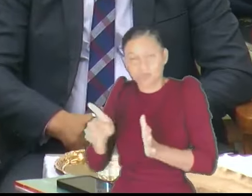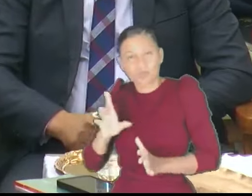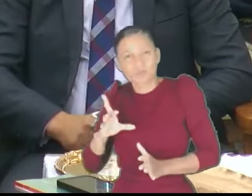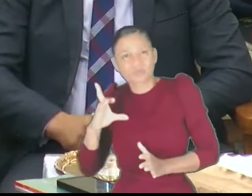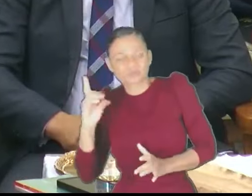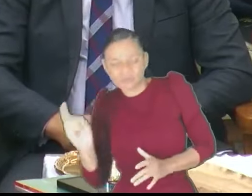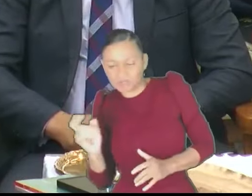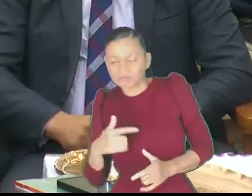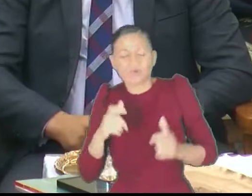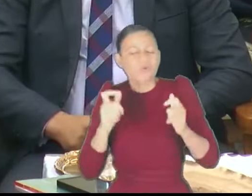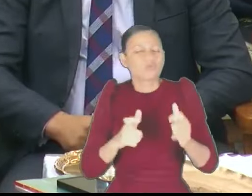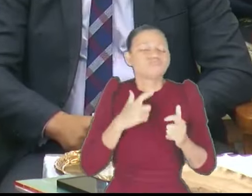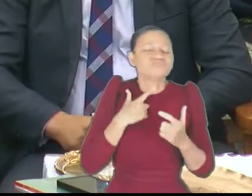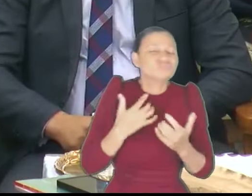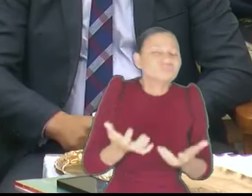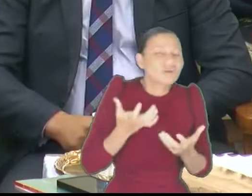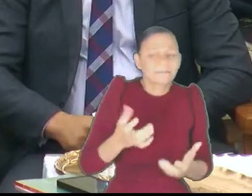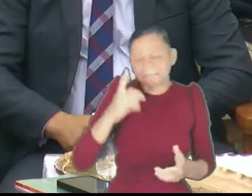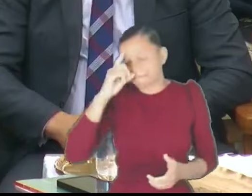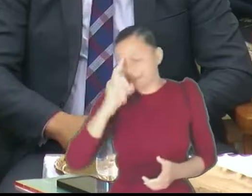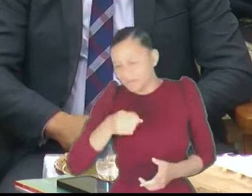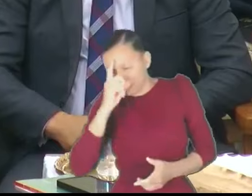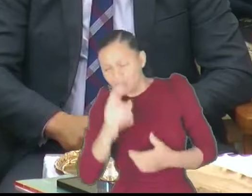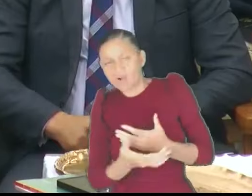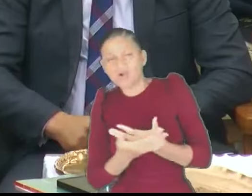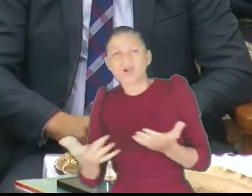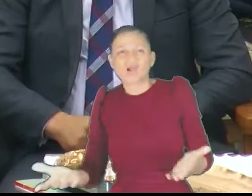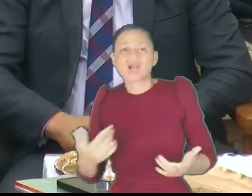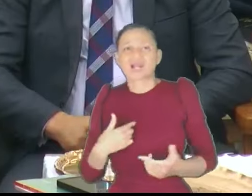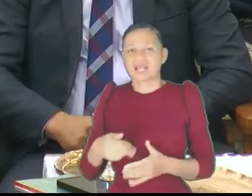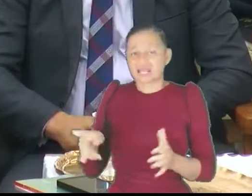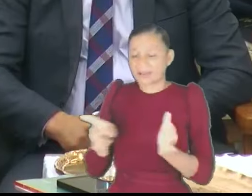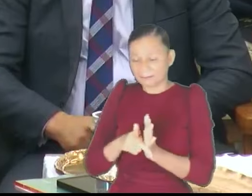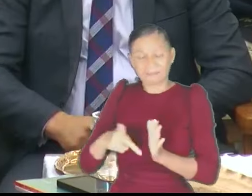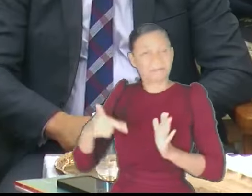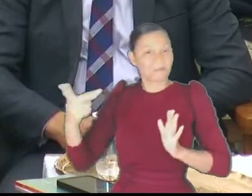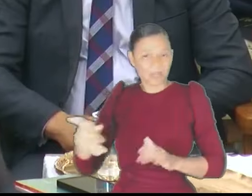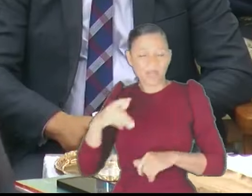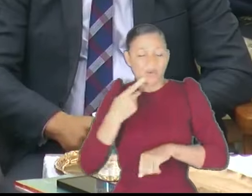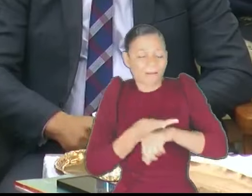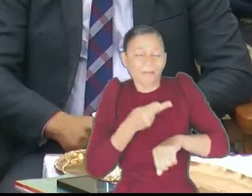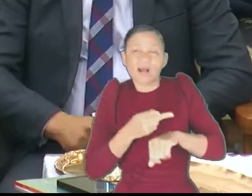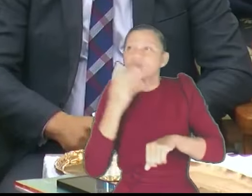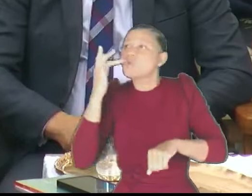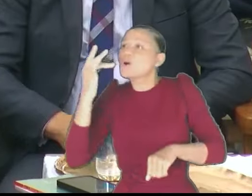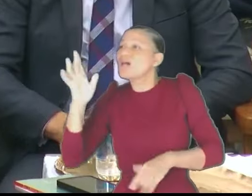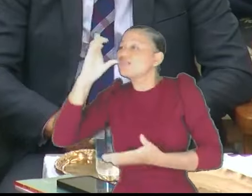da onde Ele quiser. Deus manda da onde Ele quiser. Ele disse: Ageu, minha é a prata, meu é o ouro. Esse é o Deus da